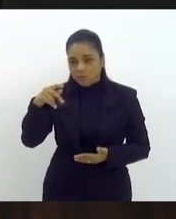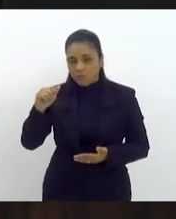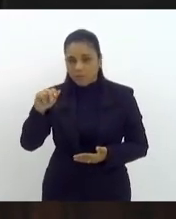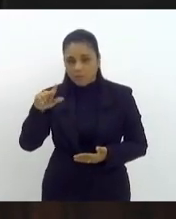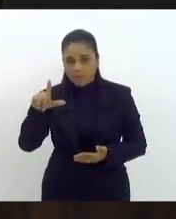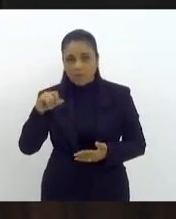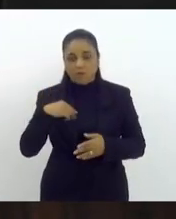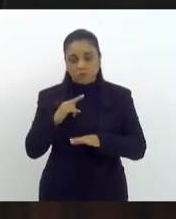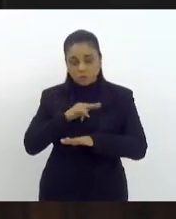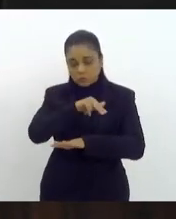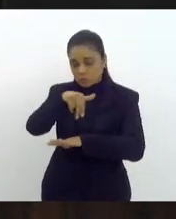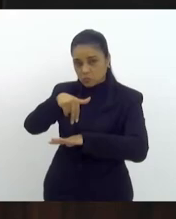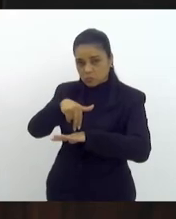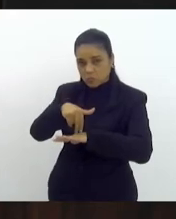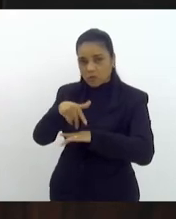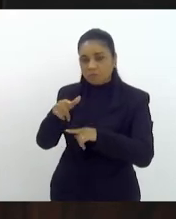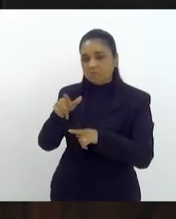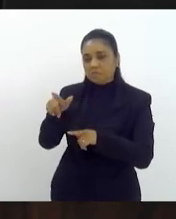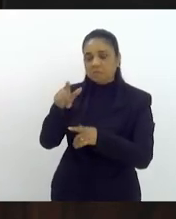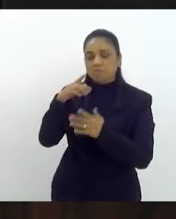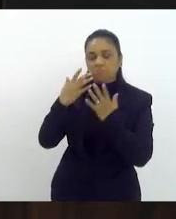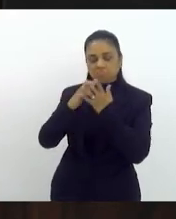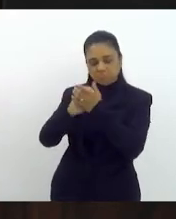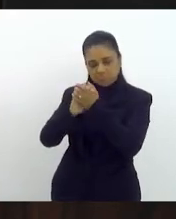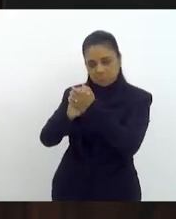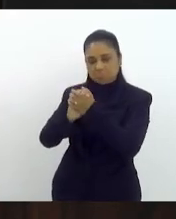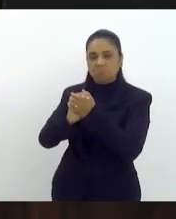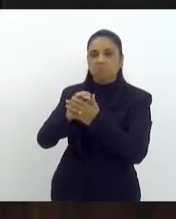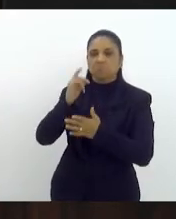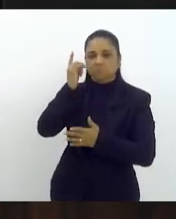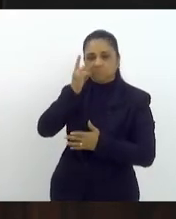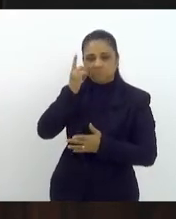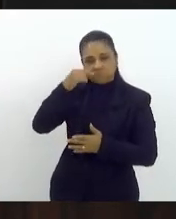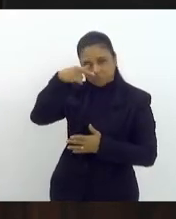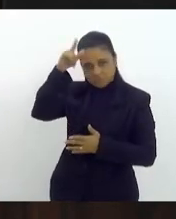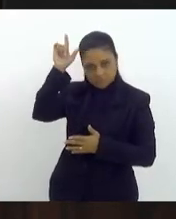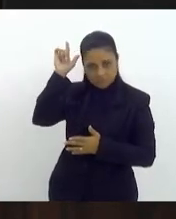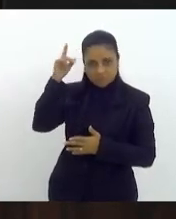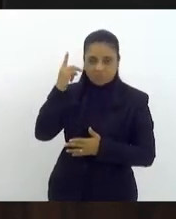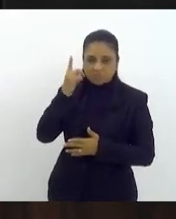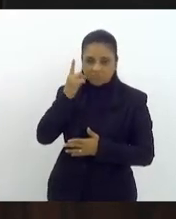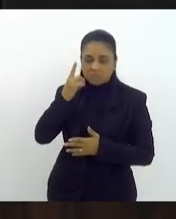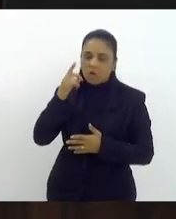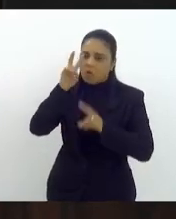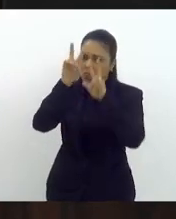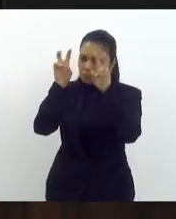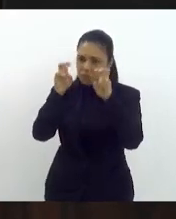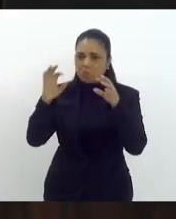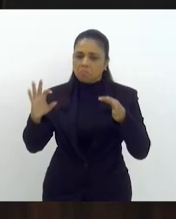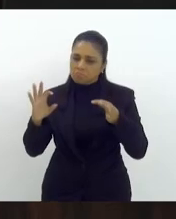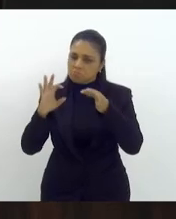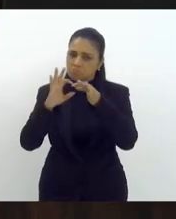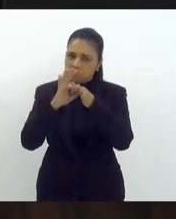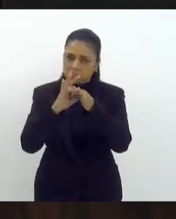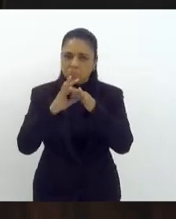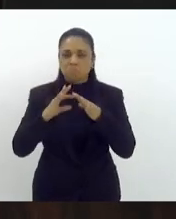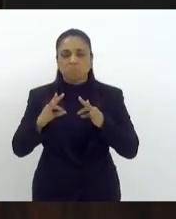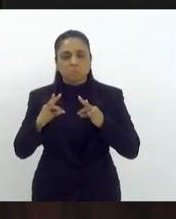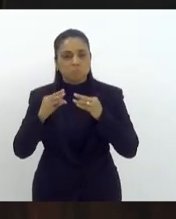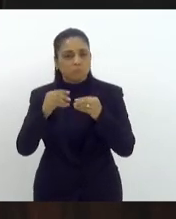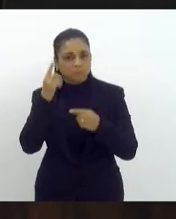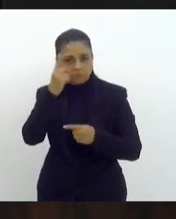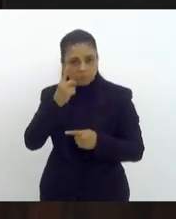Tribuna vossa excelência porque esse é um tema assim que todos nós devemos nos unir Porque isso pode